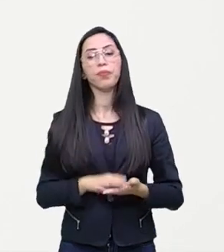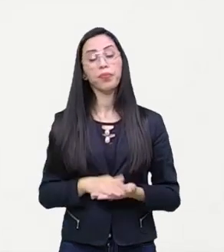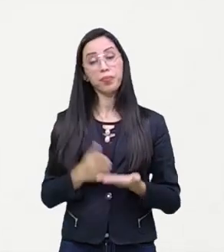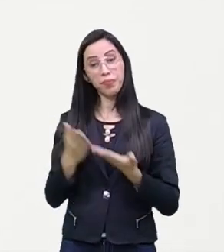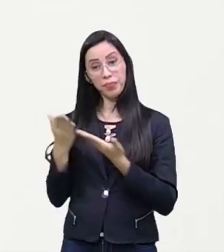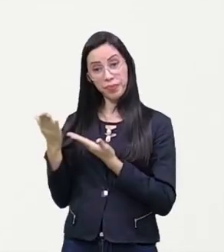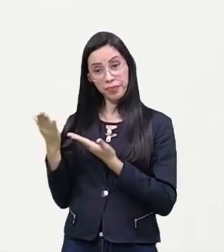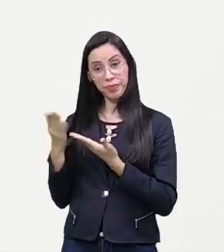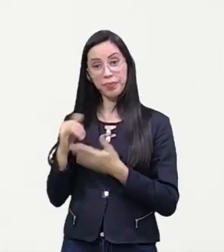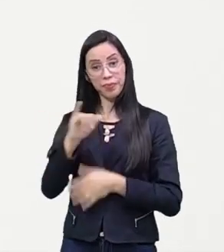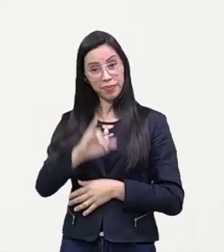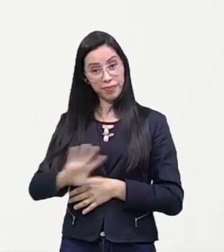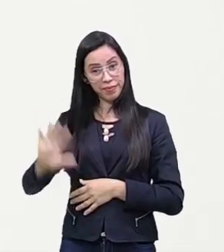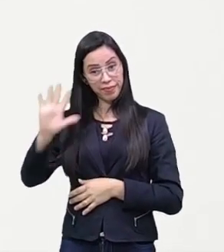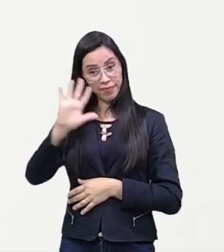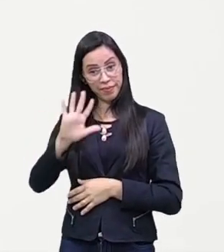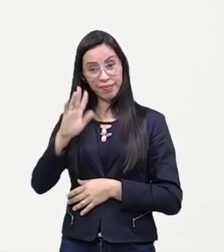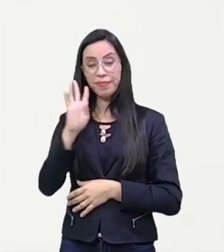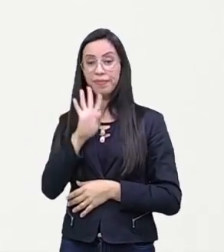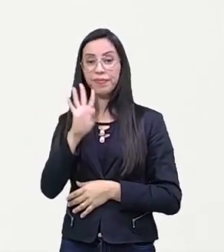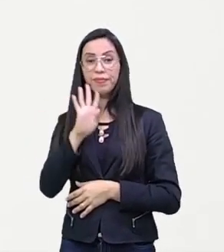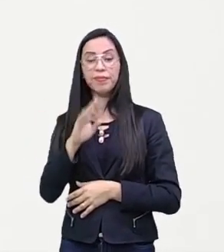é? Então vamos para a próxima.